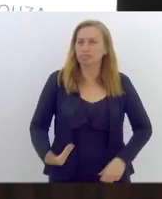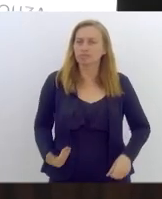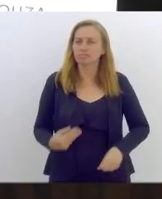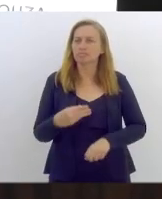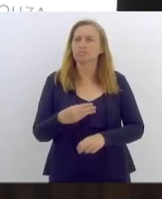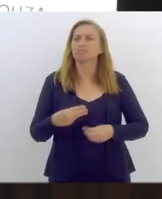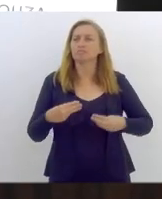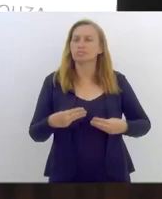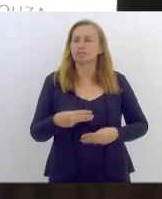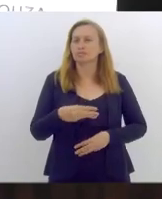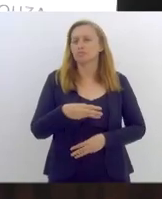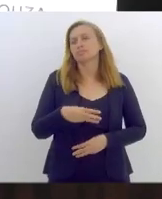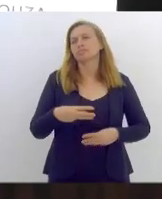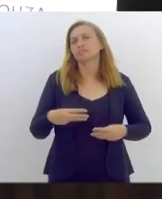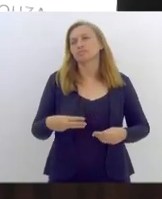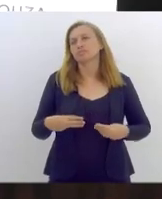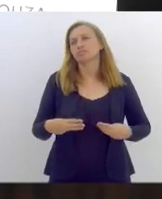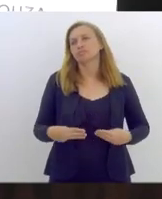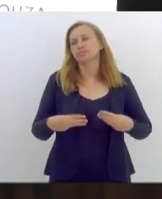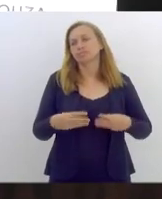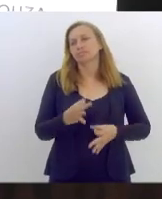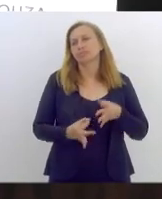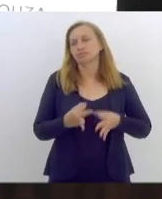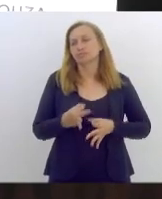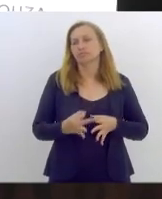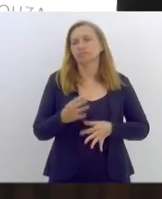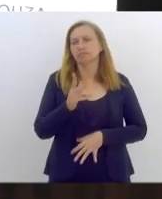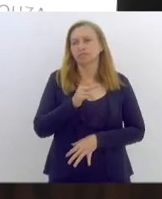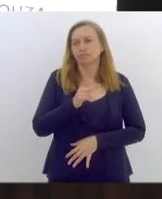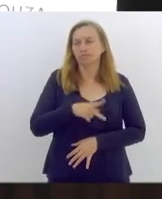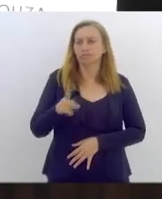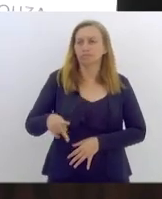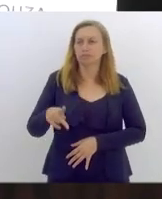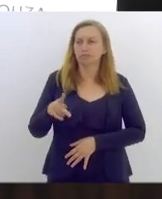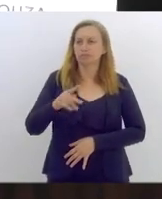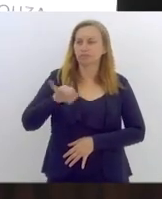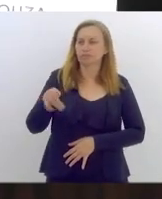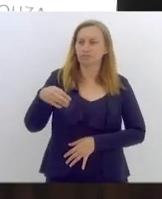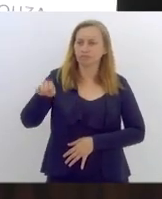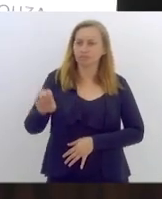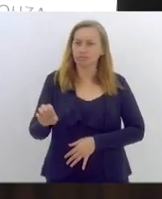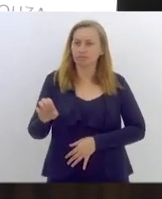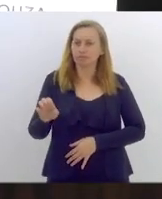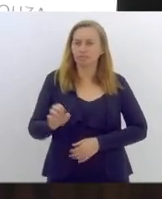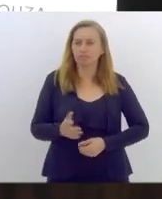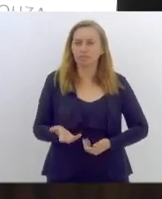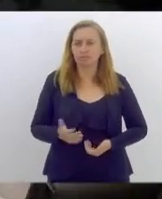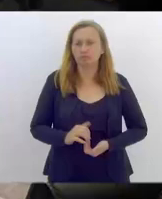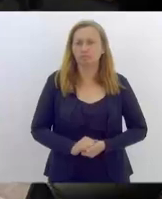da Justiça, professora Jaqueline Muniz, aquela que bota o dedo na cara. Muito obrigada.